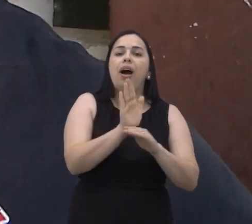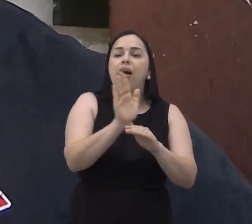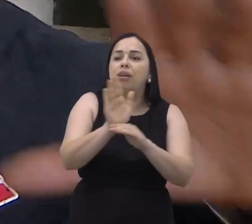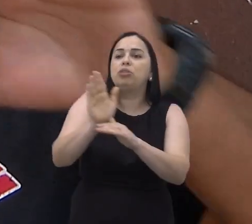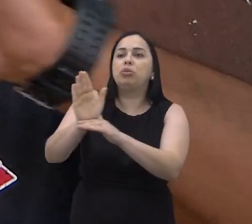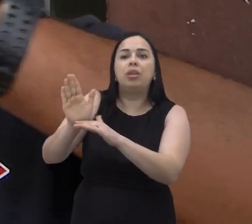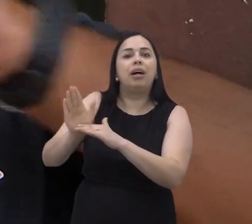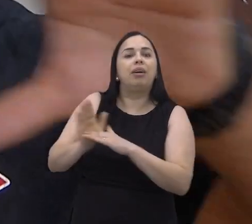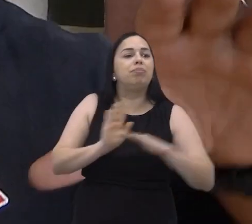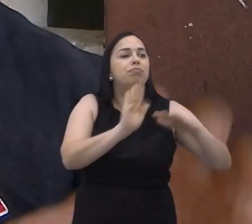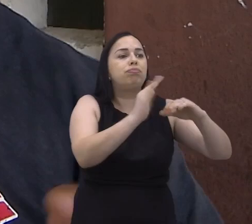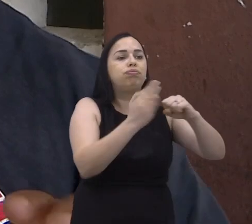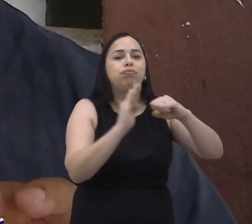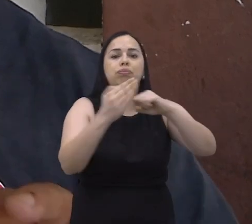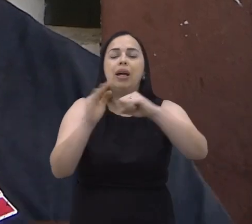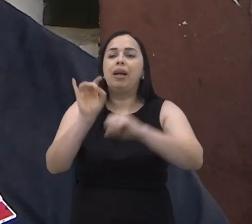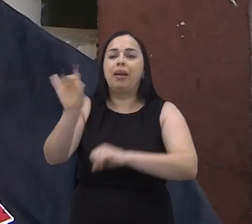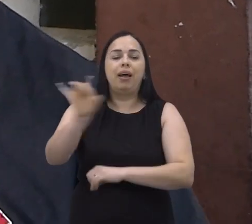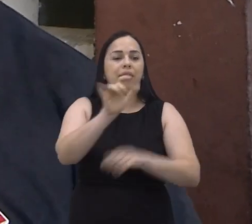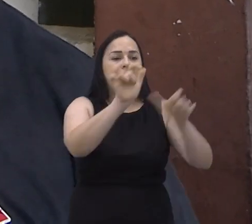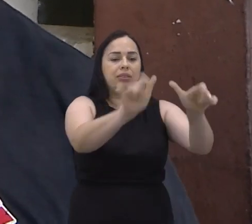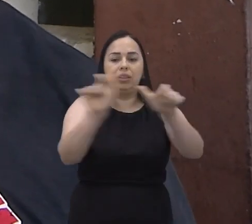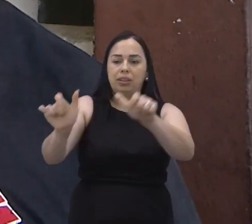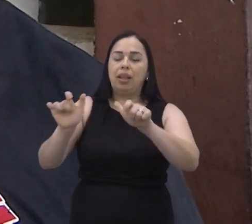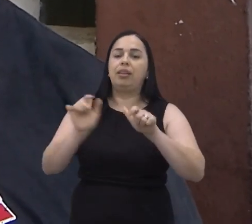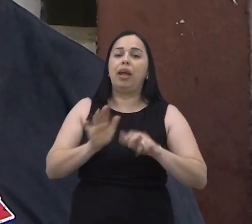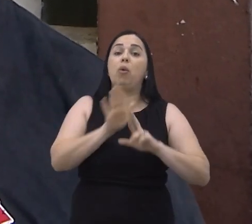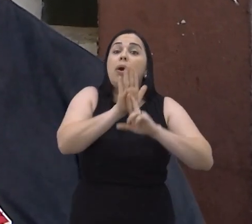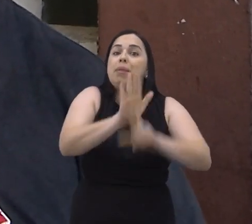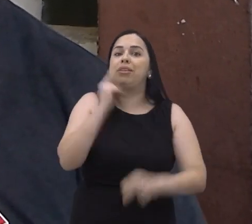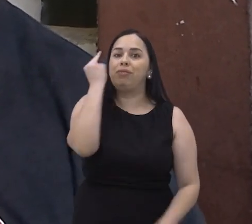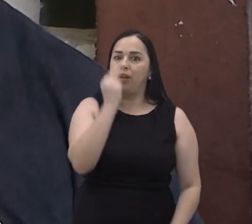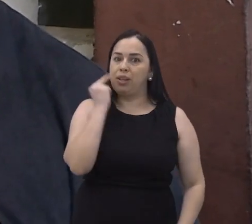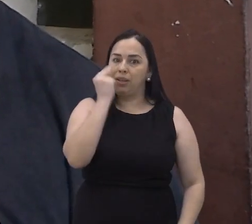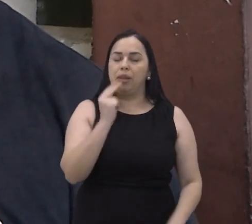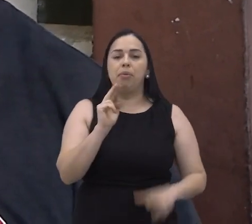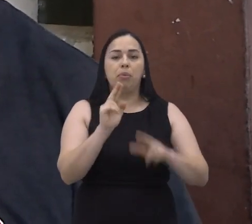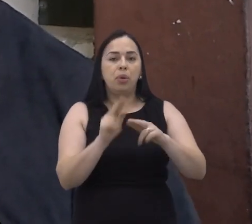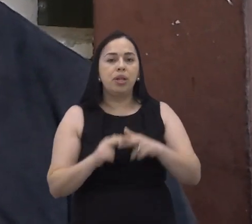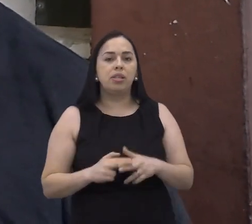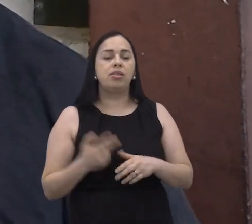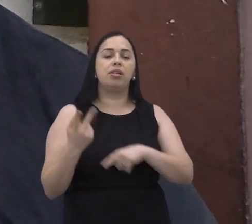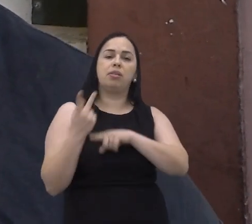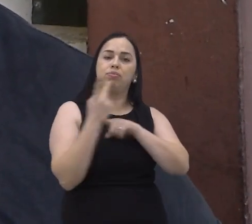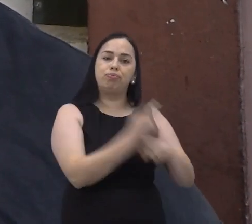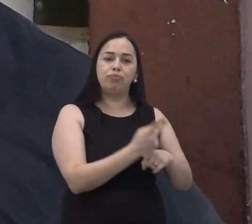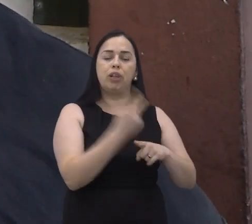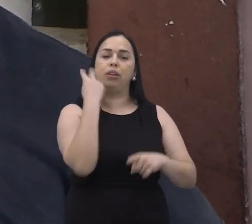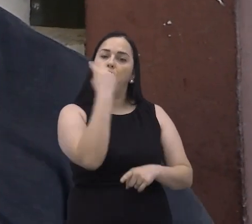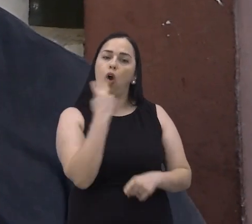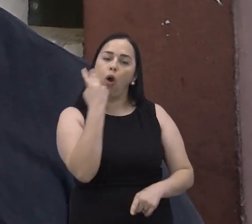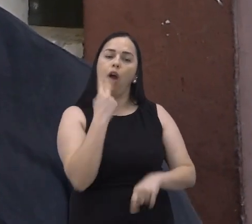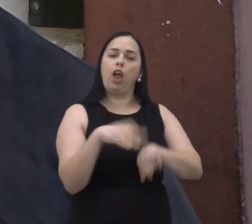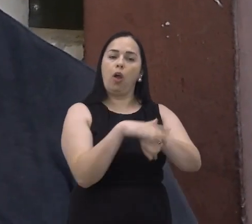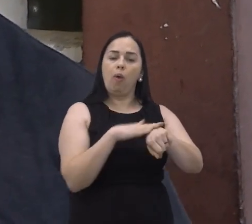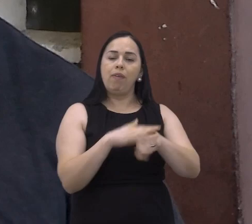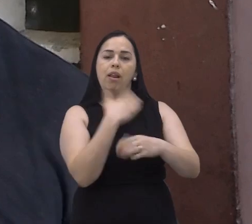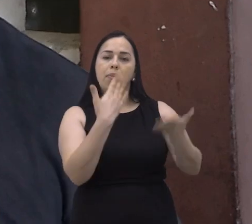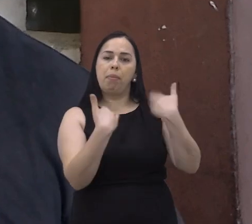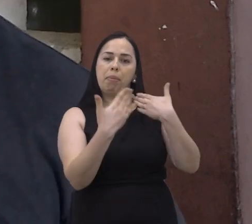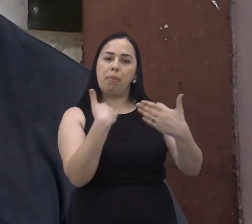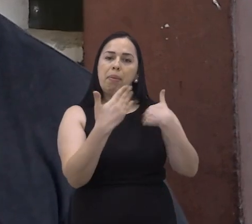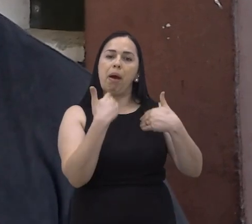gente. Cada região tem o seu vereador. E nesse caso, você tem que estar conversando, dialogando com os seus vereadores